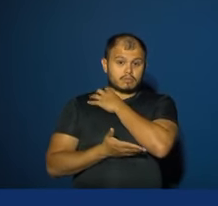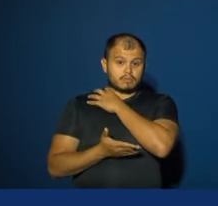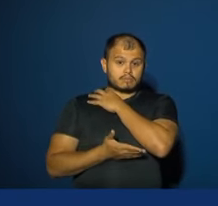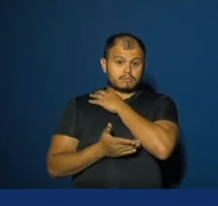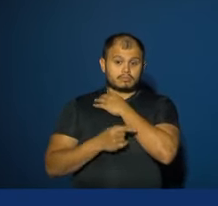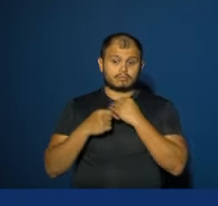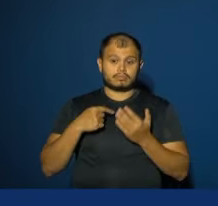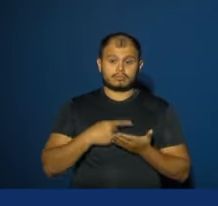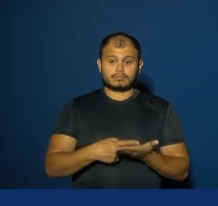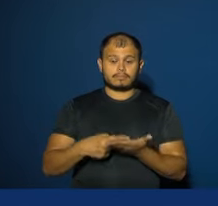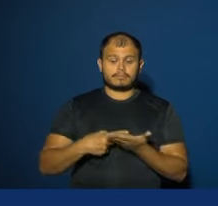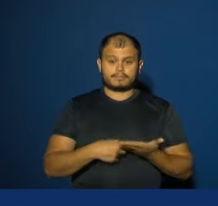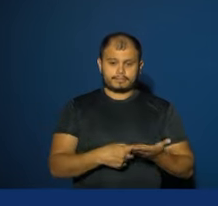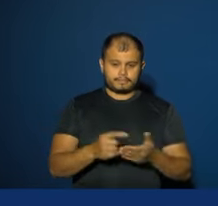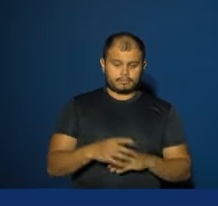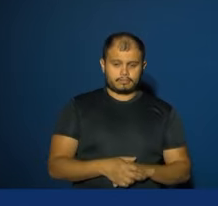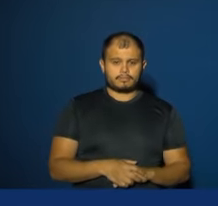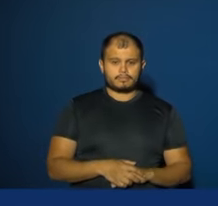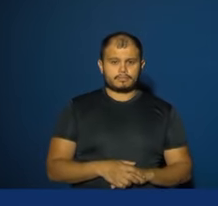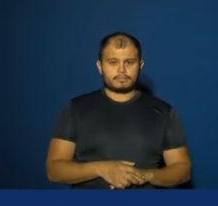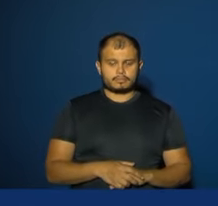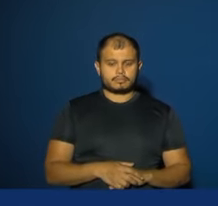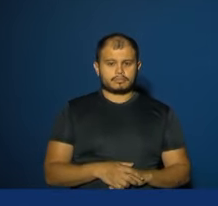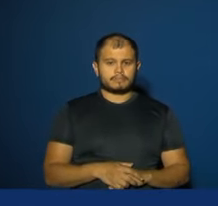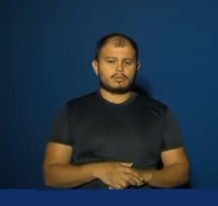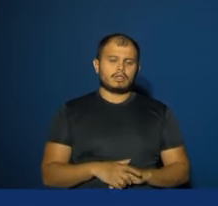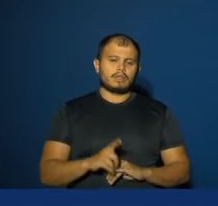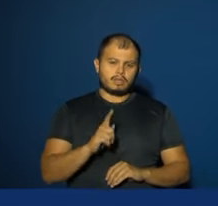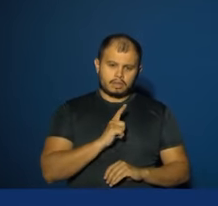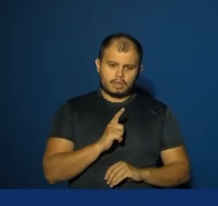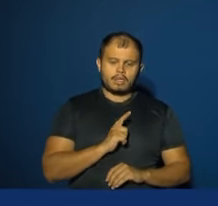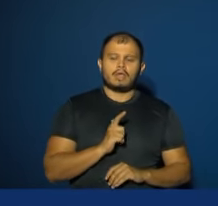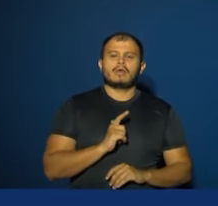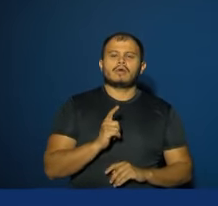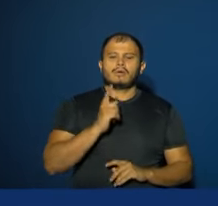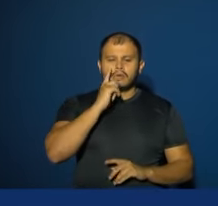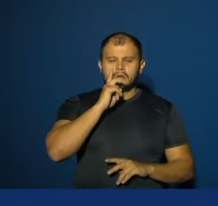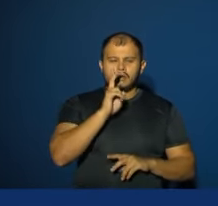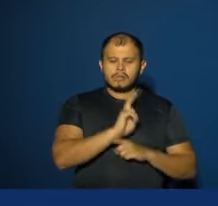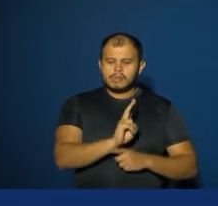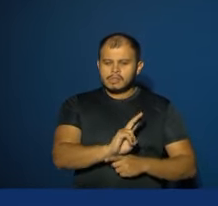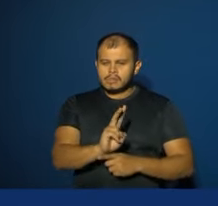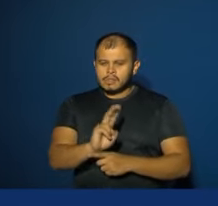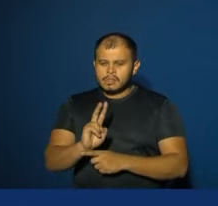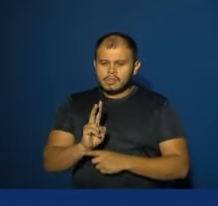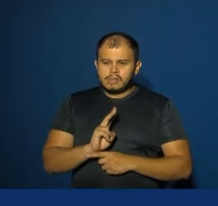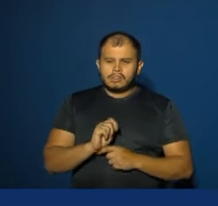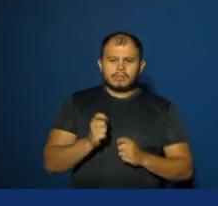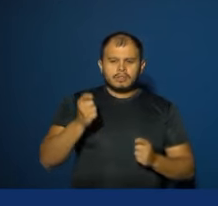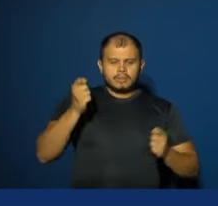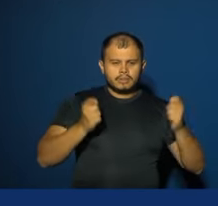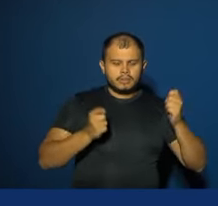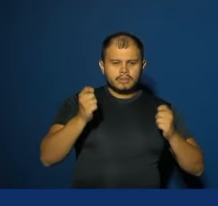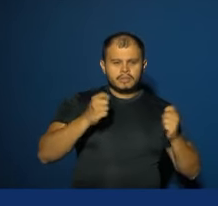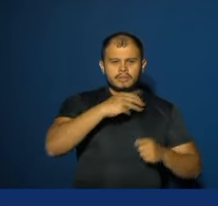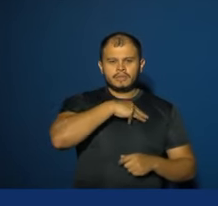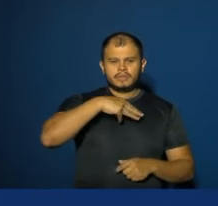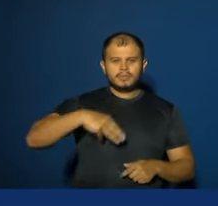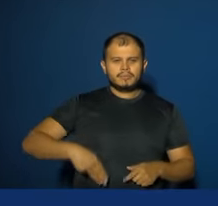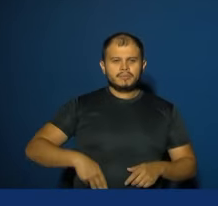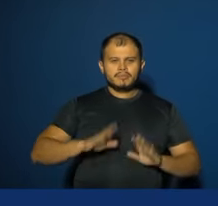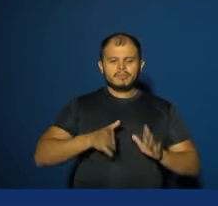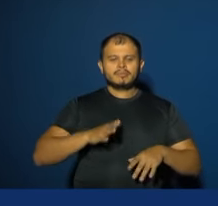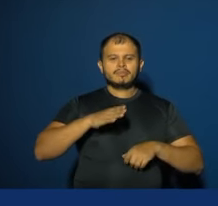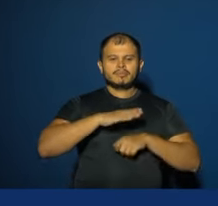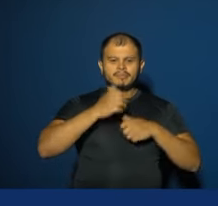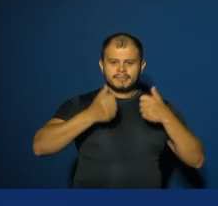compromissos e um e um radar deste enfim deste fluxo de leilões que o ministro comentou não só